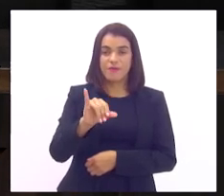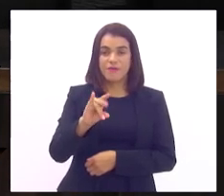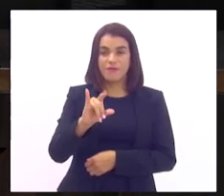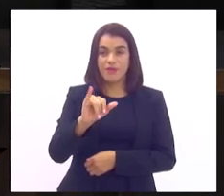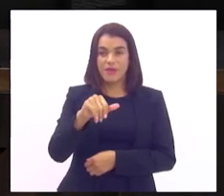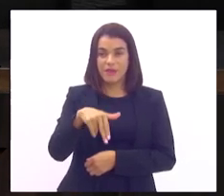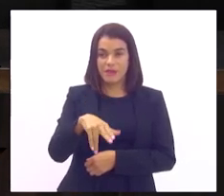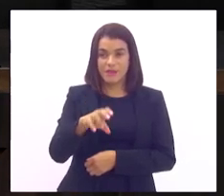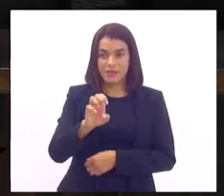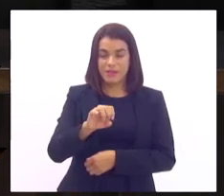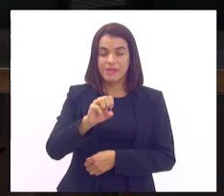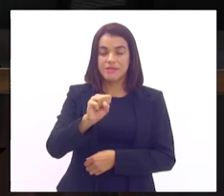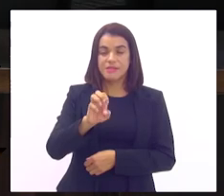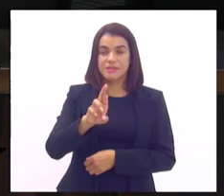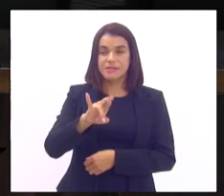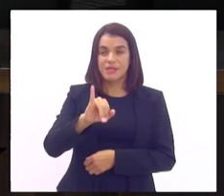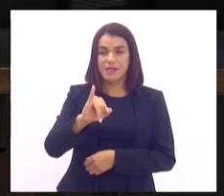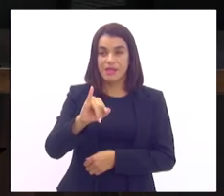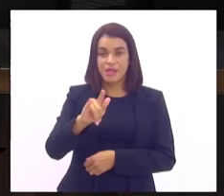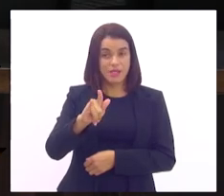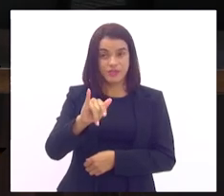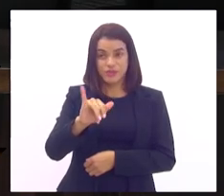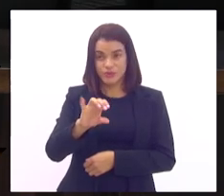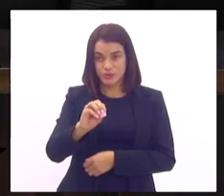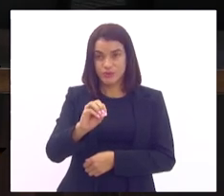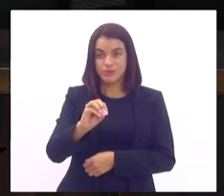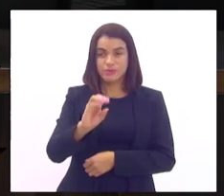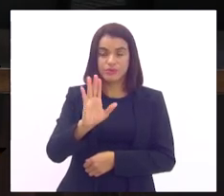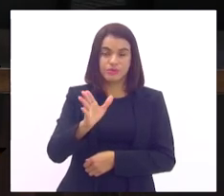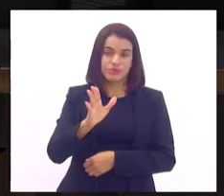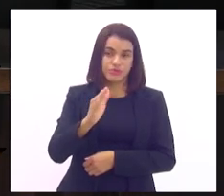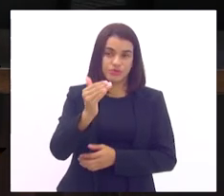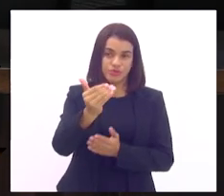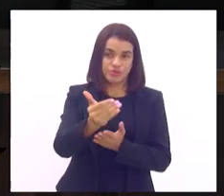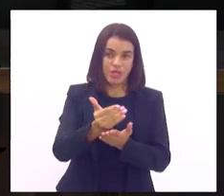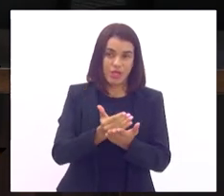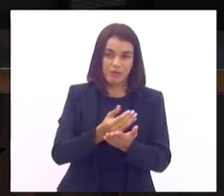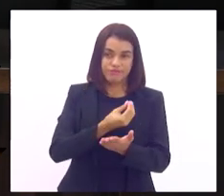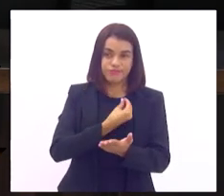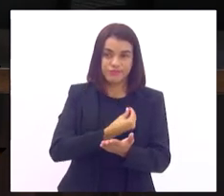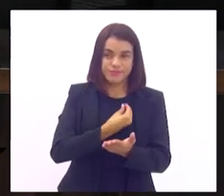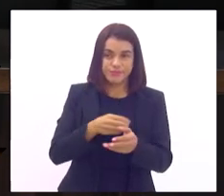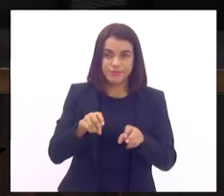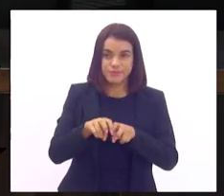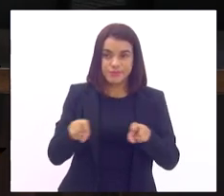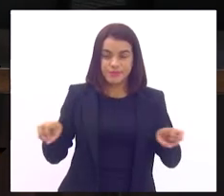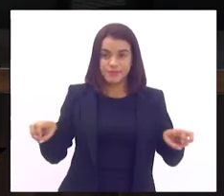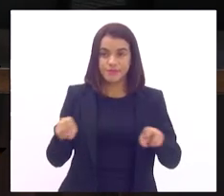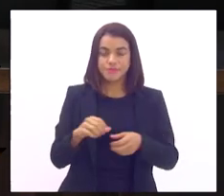CRC, Sérgio Ribeiro, diretor, já está aqui compondo aqui conosco,